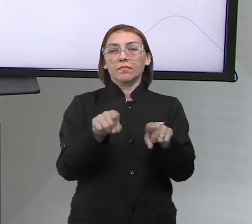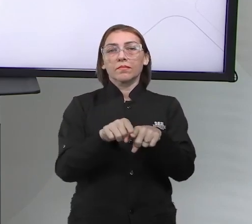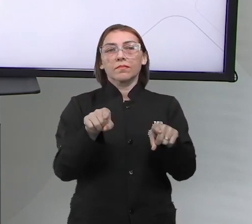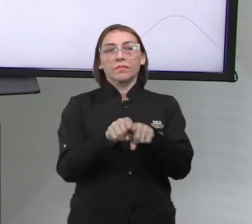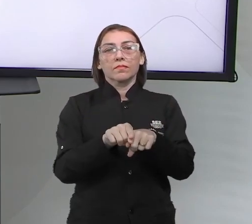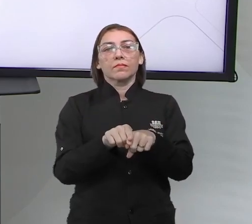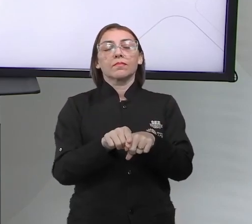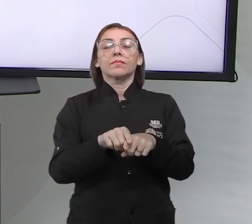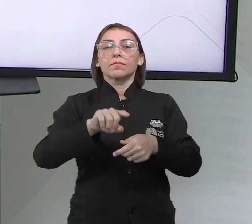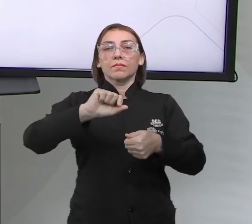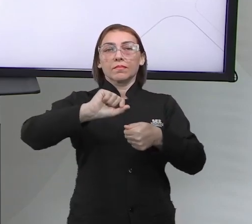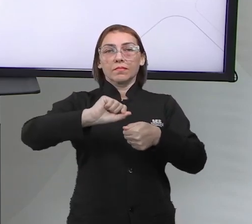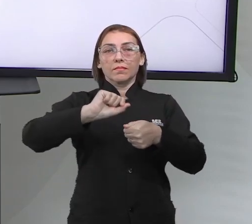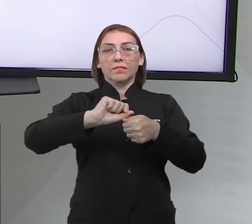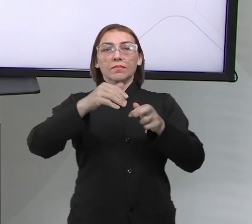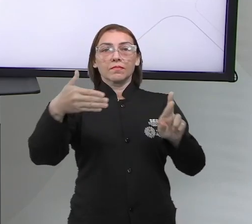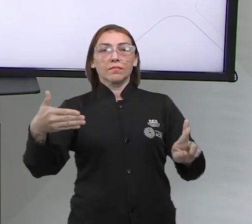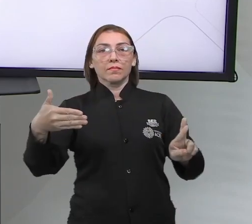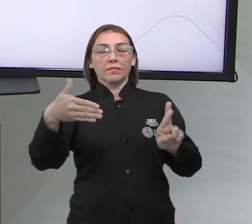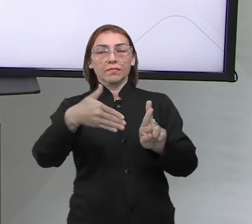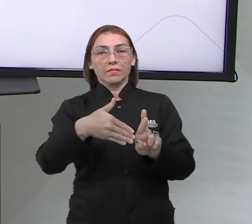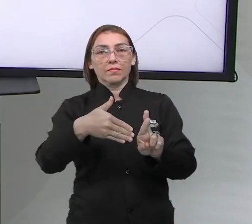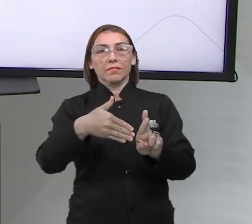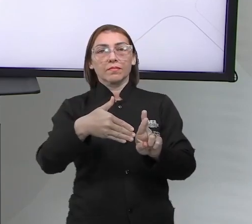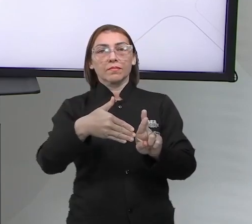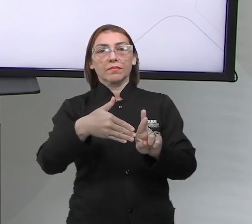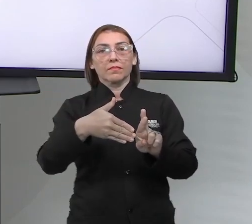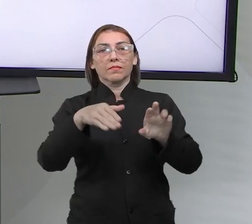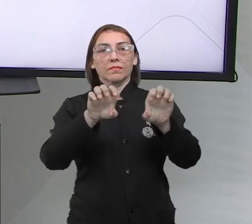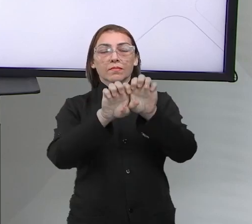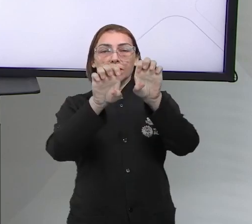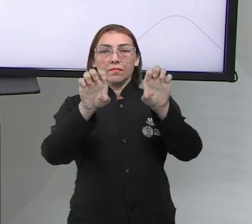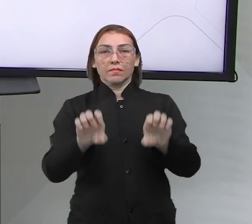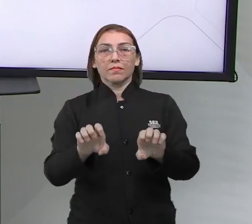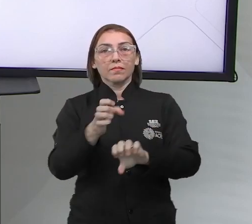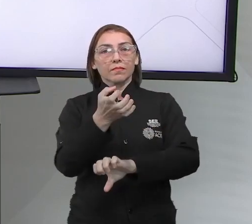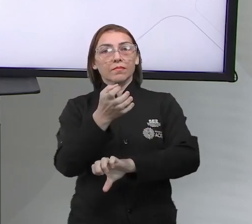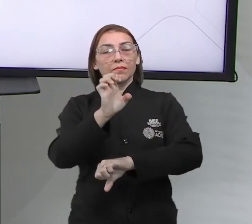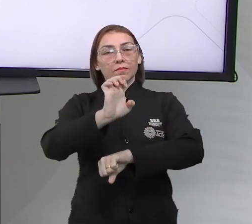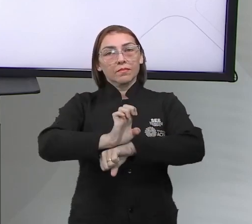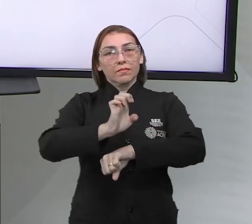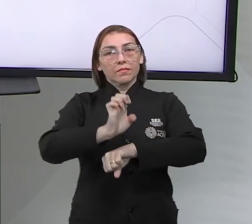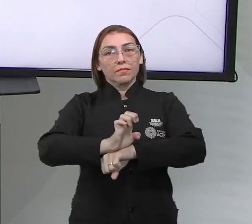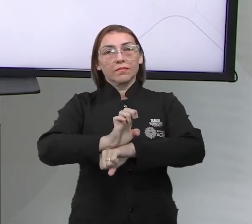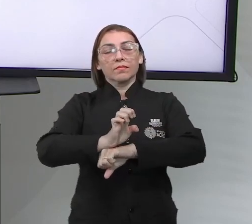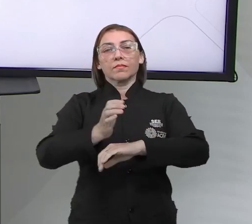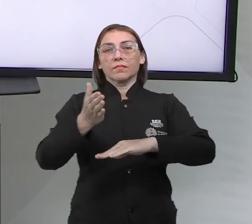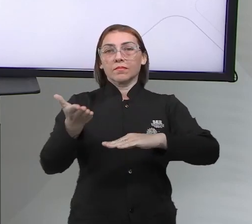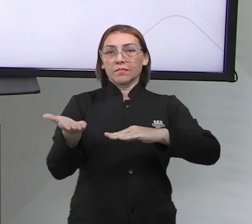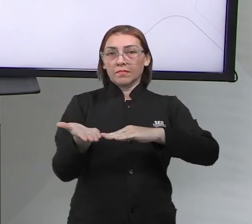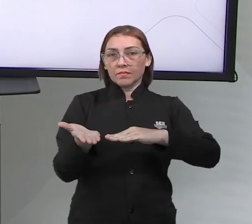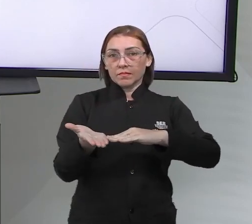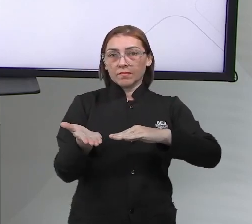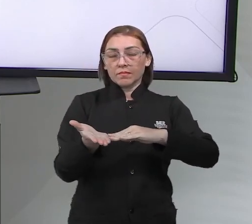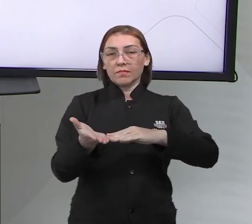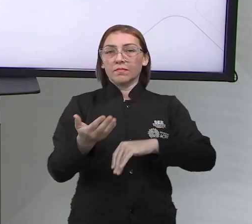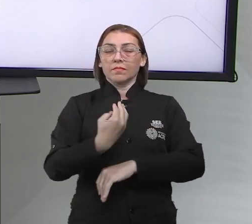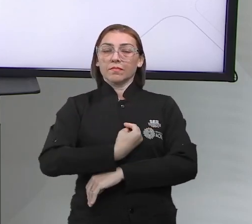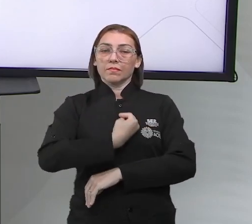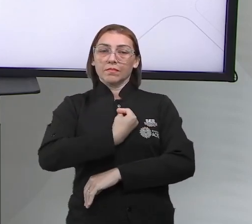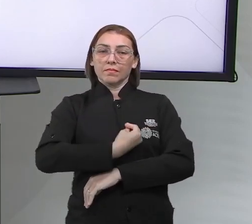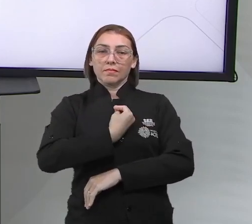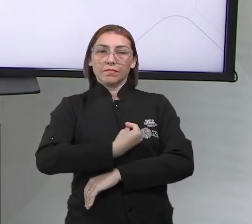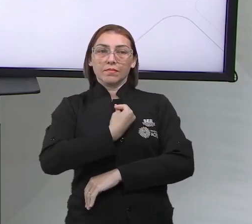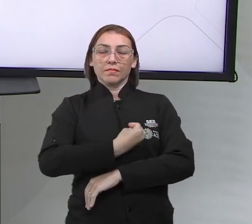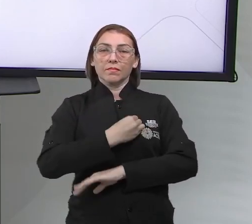empregada para fazer referência à estrutura de Estado moderna a que nós vivemos em